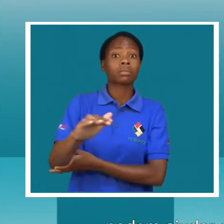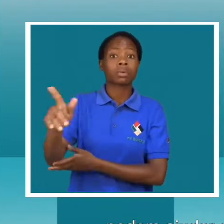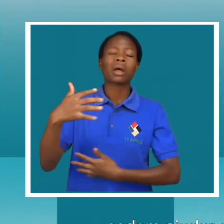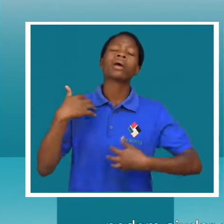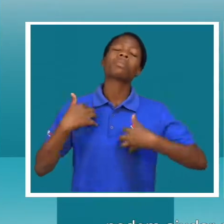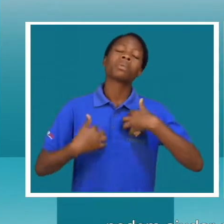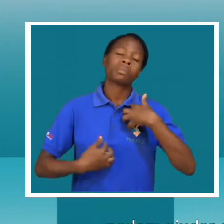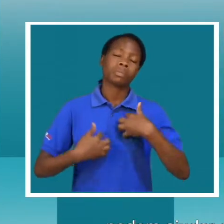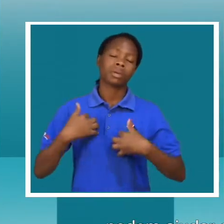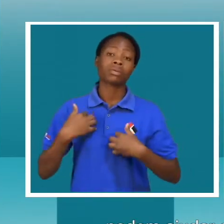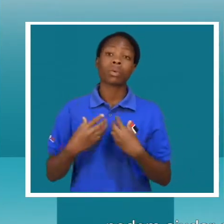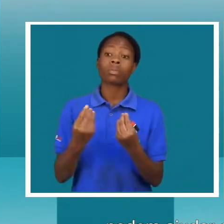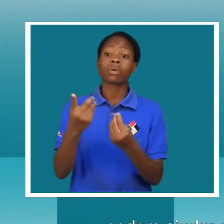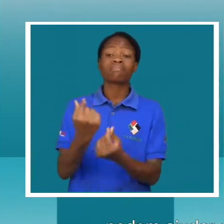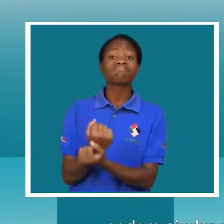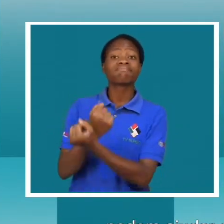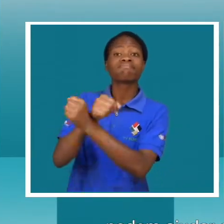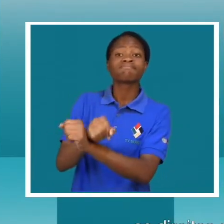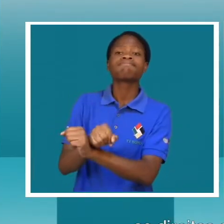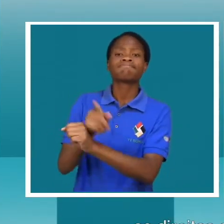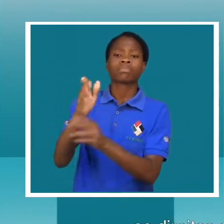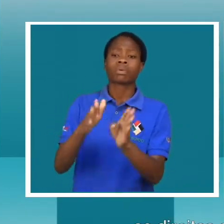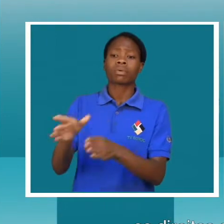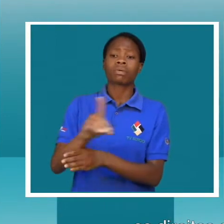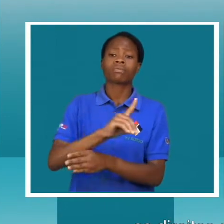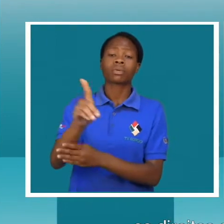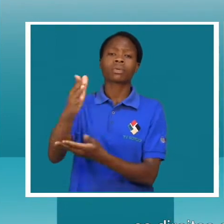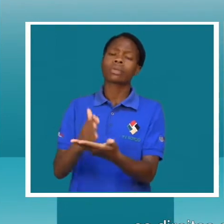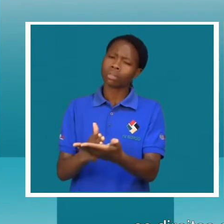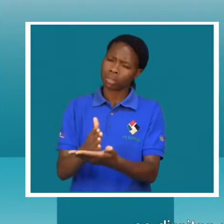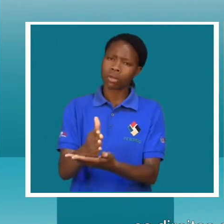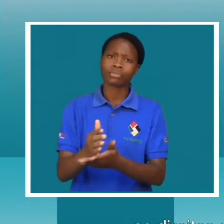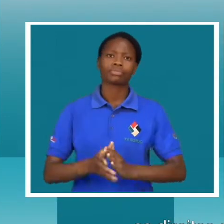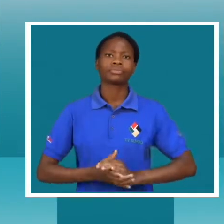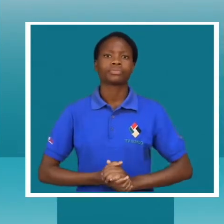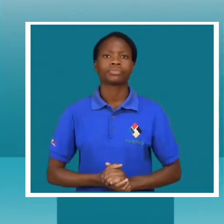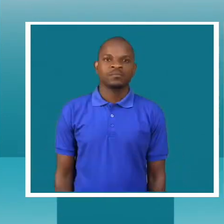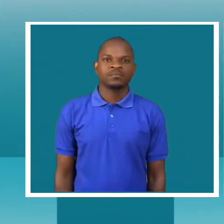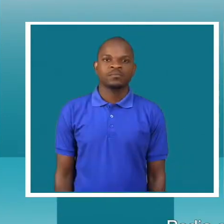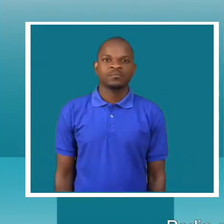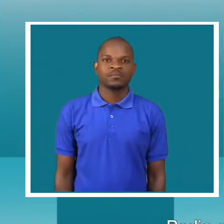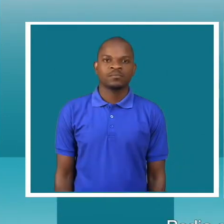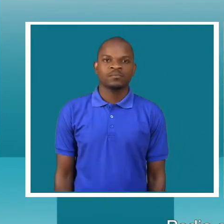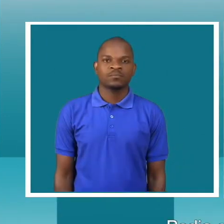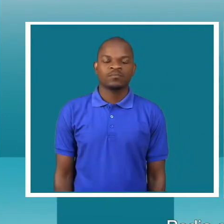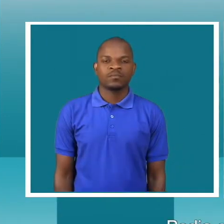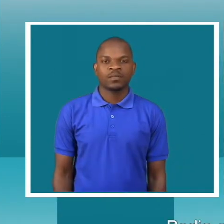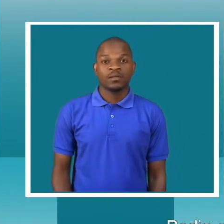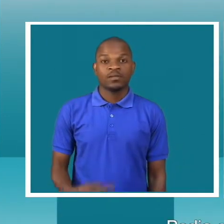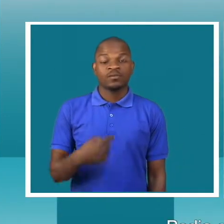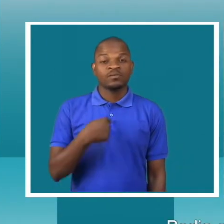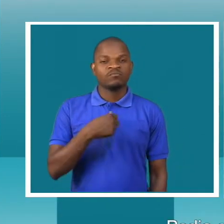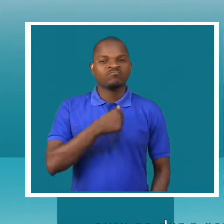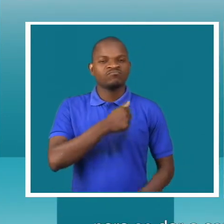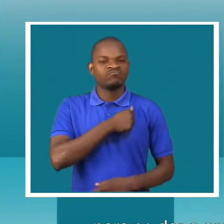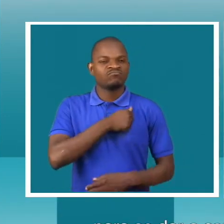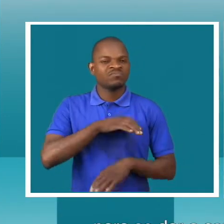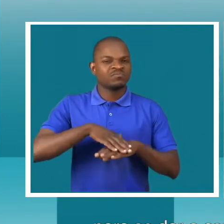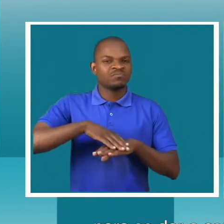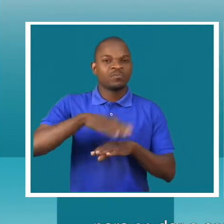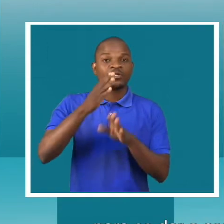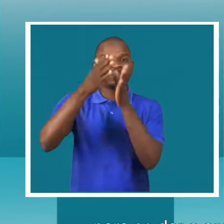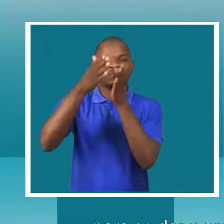sociedade sobre a necessidade de se divulgar e proteger os direitos da pessoa com deficiência. Podia-se fazer mais palestras e